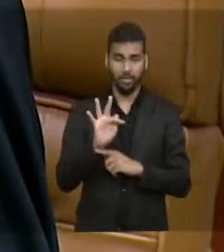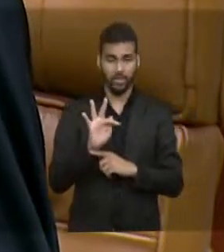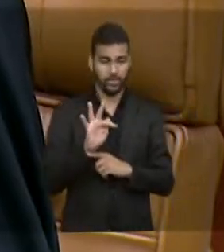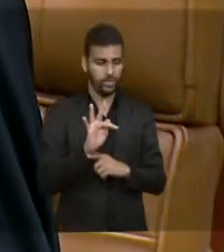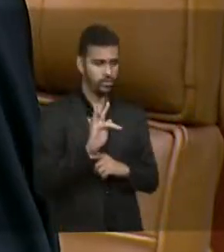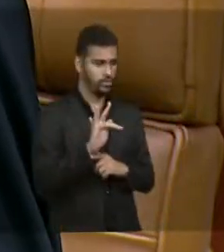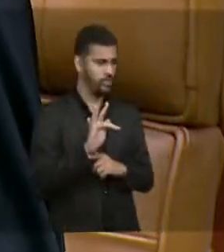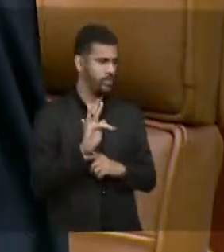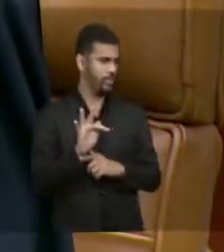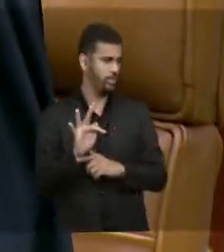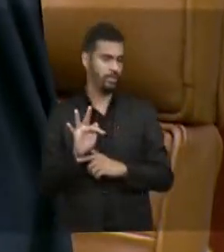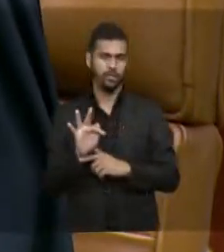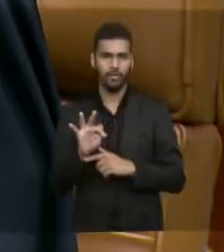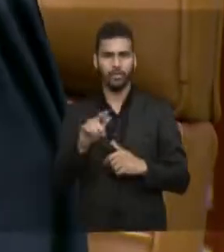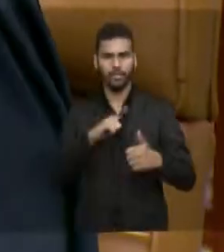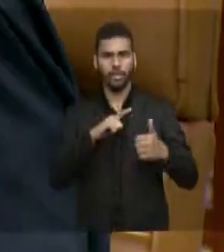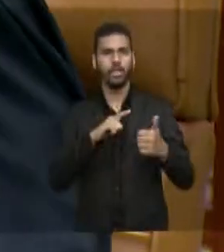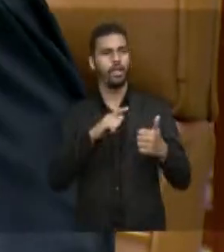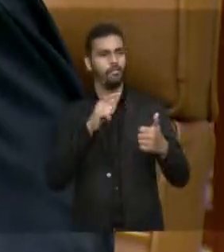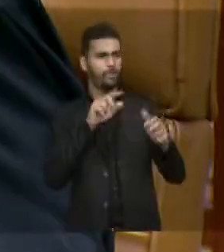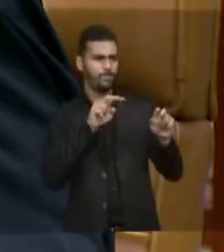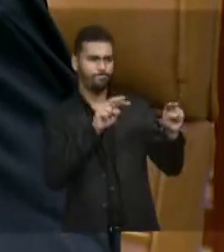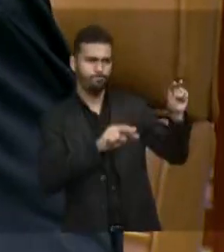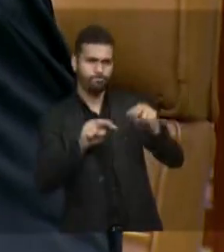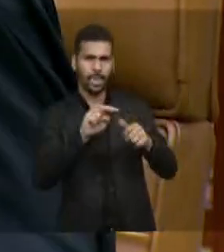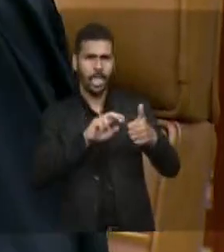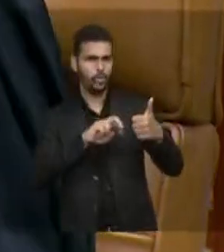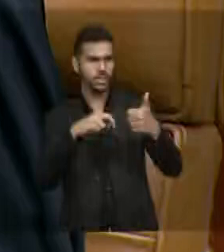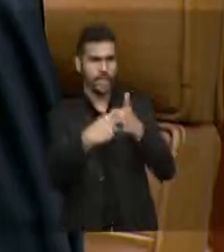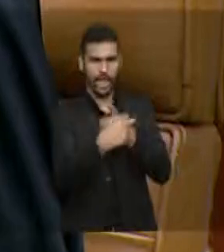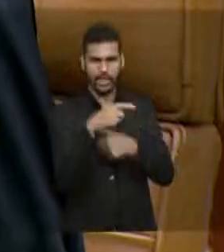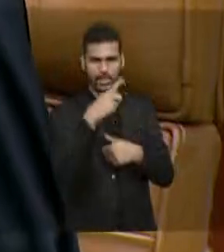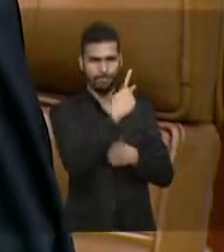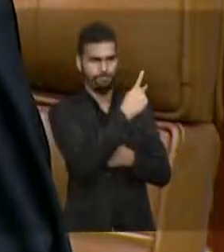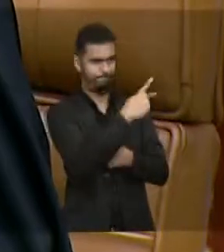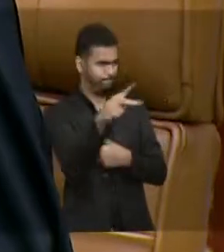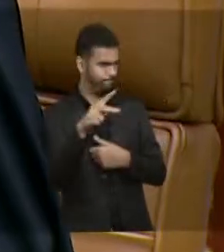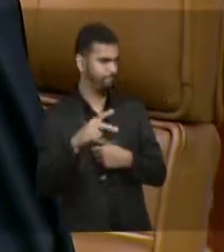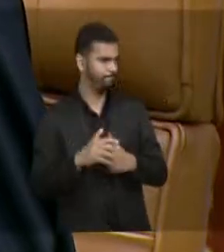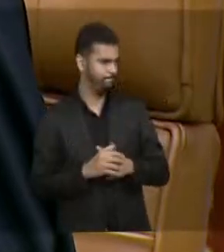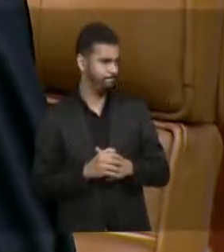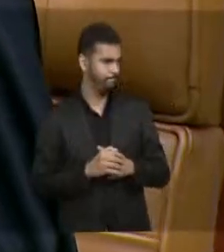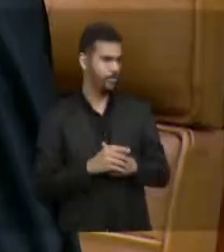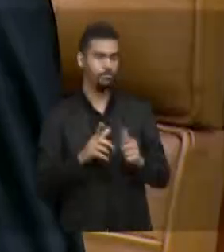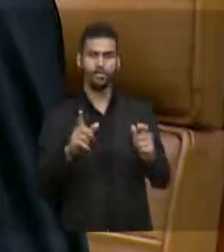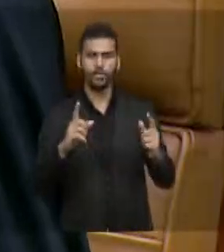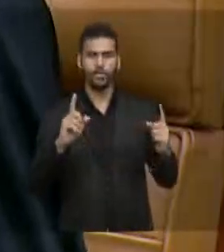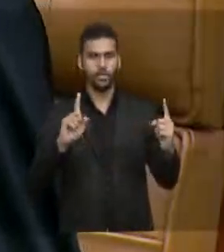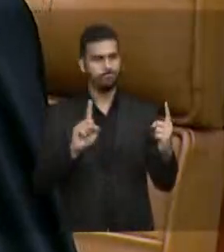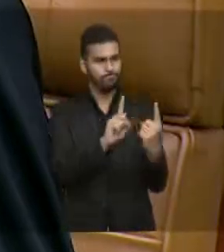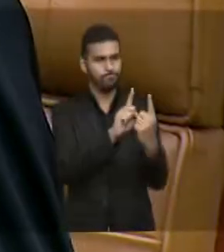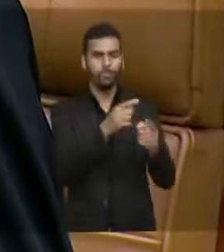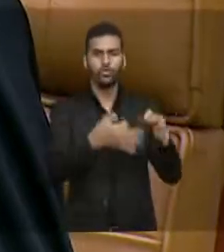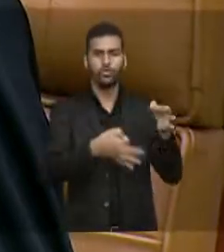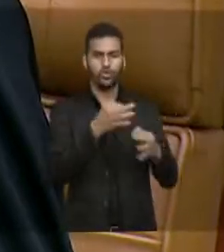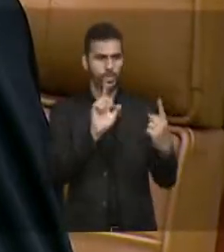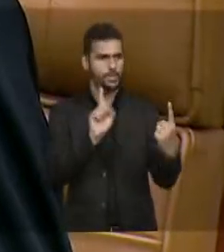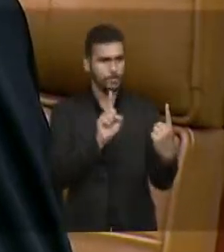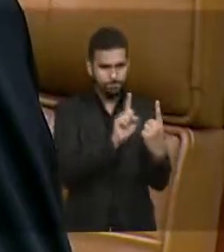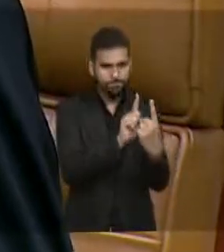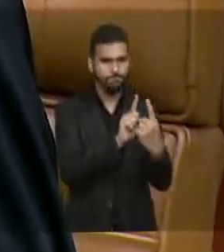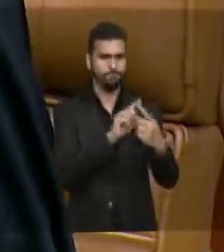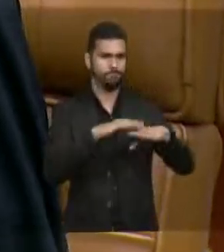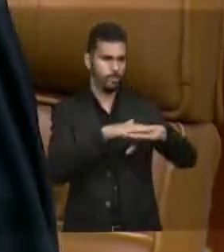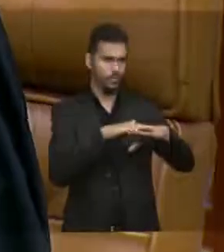Custódia fica aqui também ficam aqui meus agradecimentos ao Tribunal Regional Federal ao Tribunal de Justiça